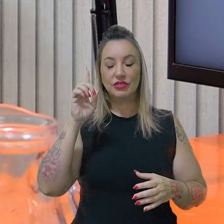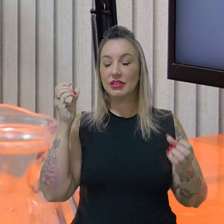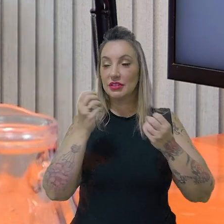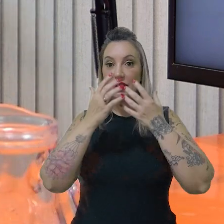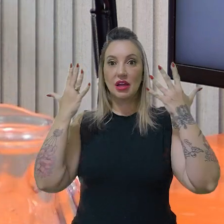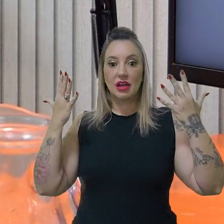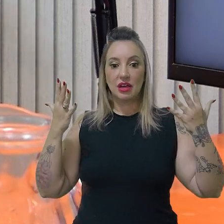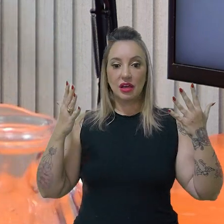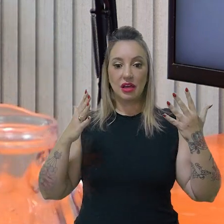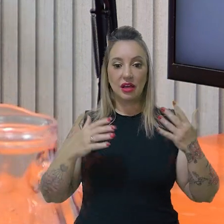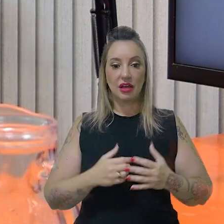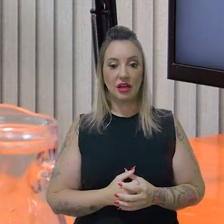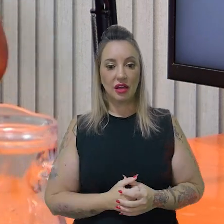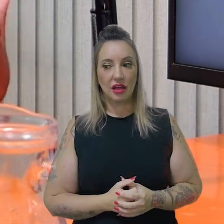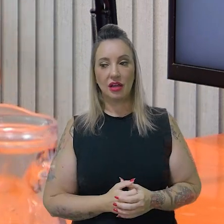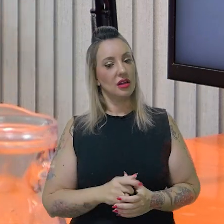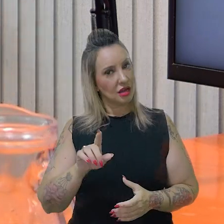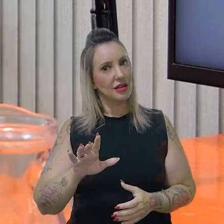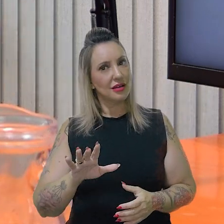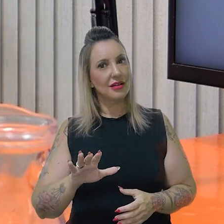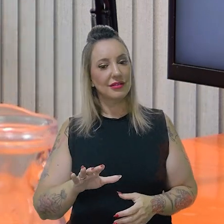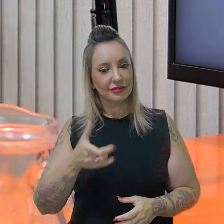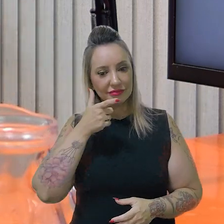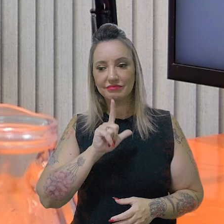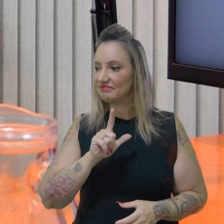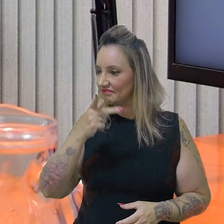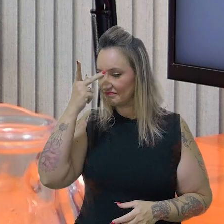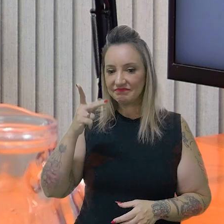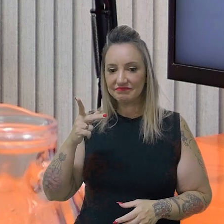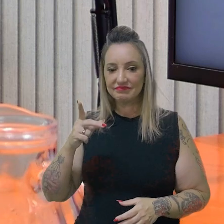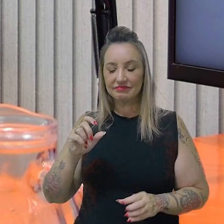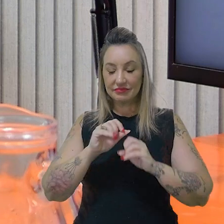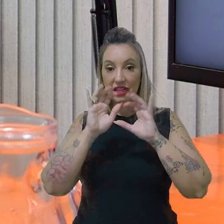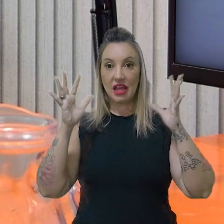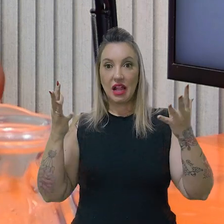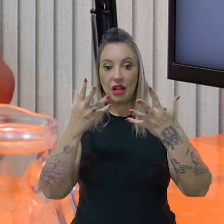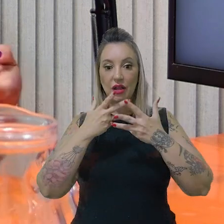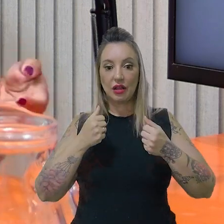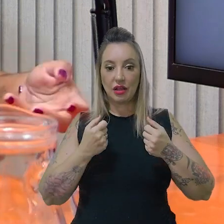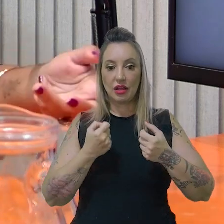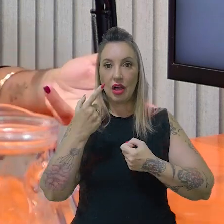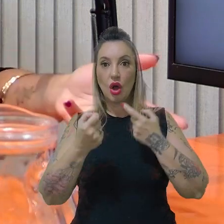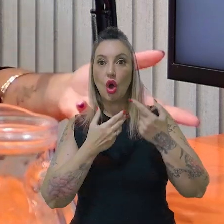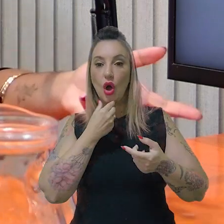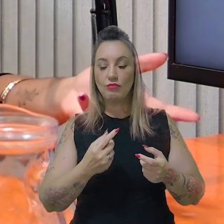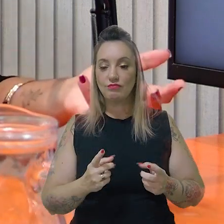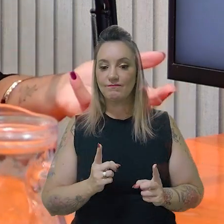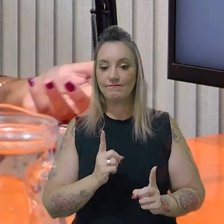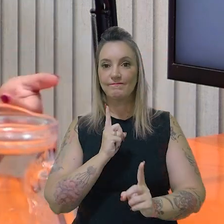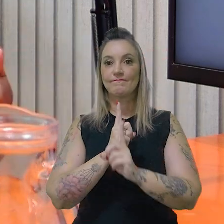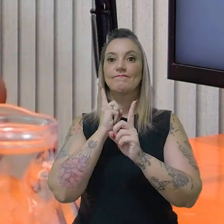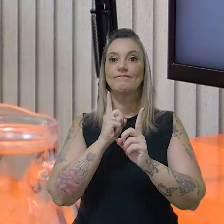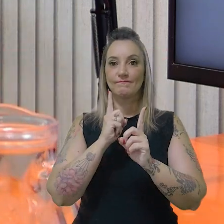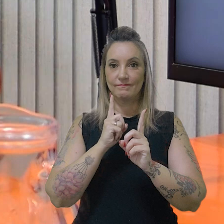eu falei ficou e ficou aí todo aí como deslumbrante é é é raro o homem que se identifica deslumbrante